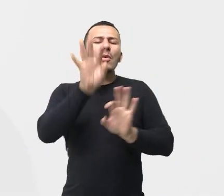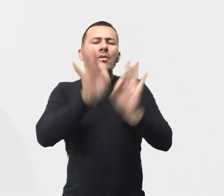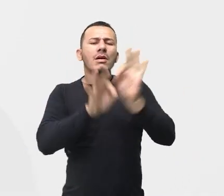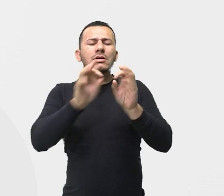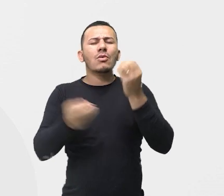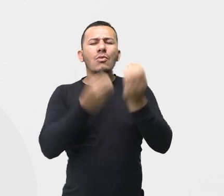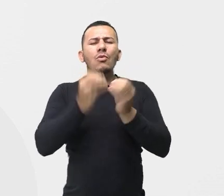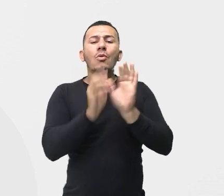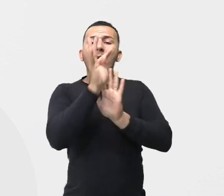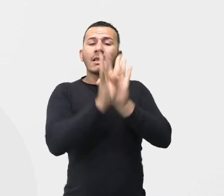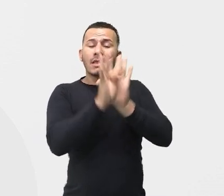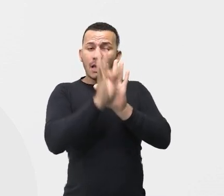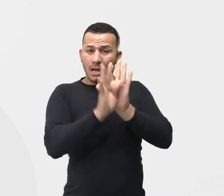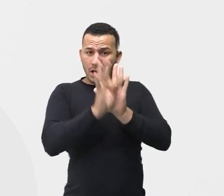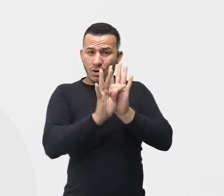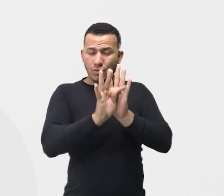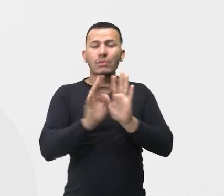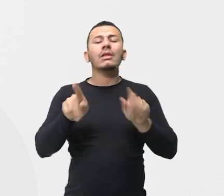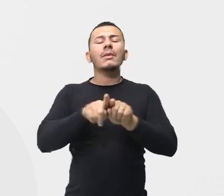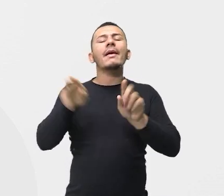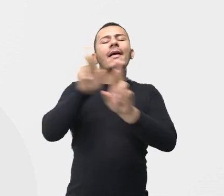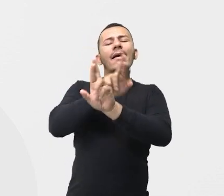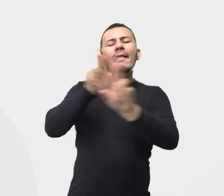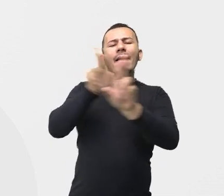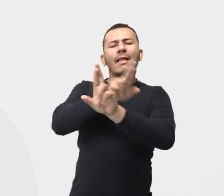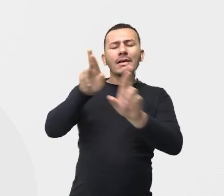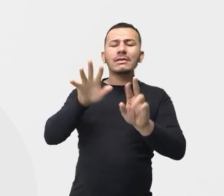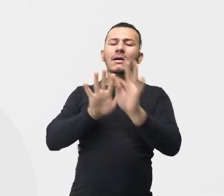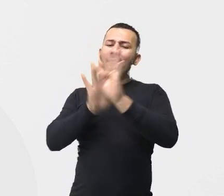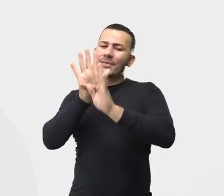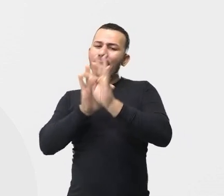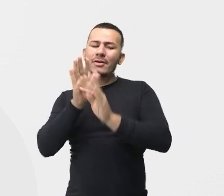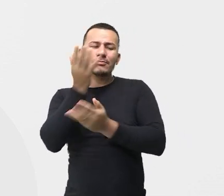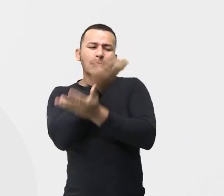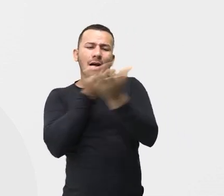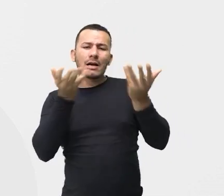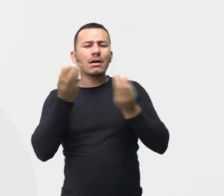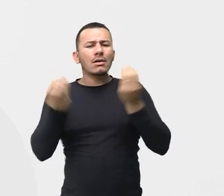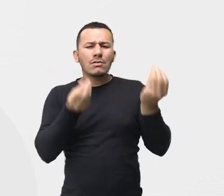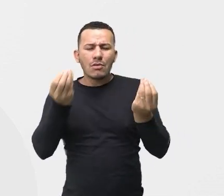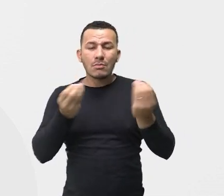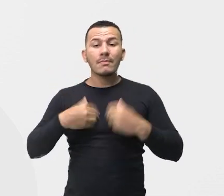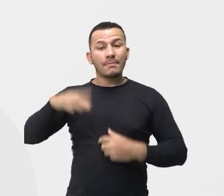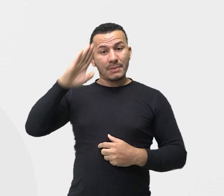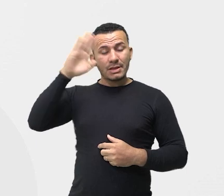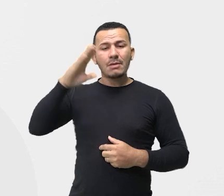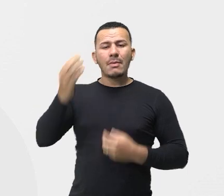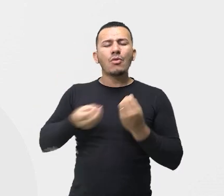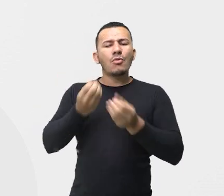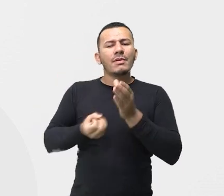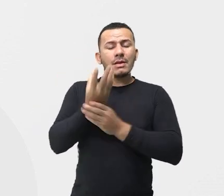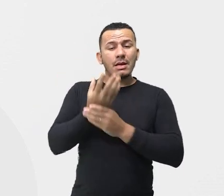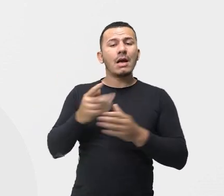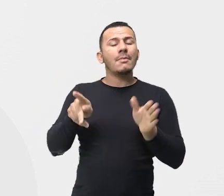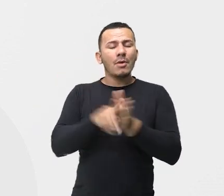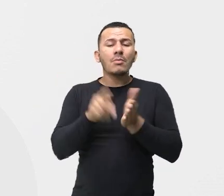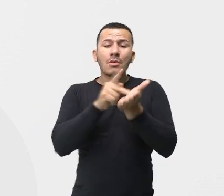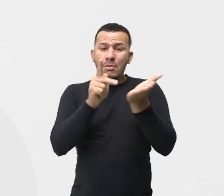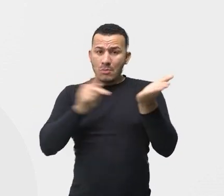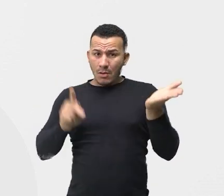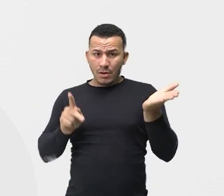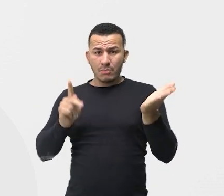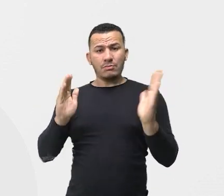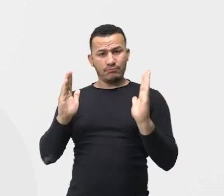da textualidade, relação entre textos. Especificamente, criação de poemas. Vamos trabalhar